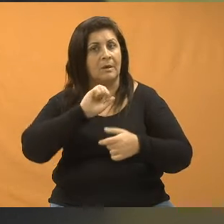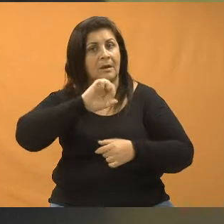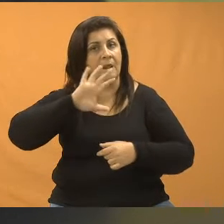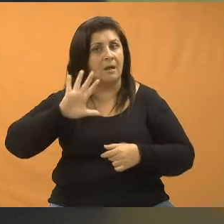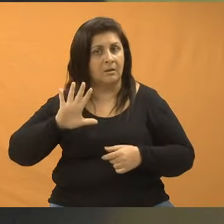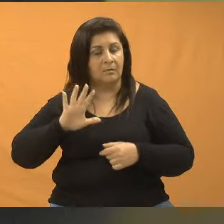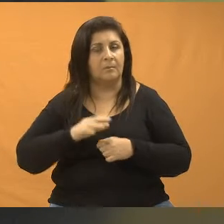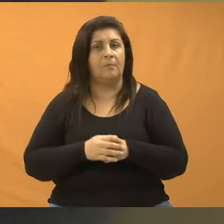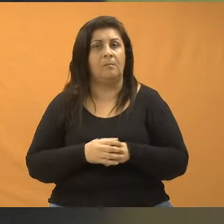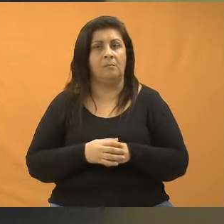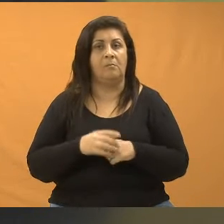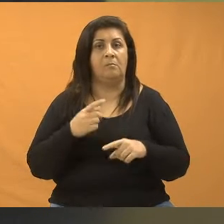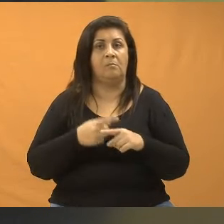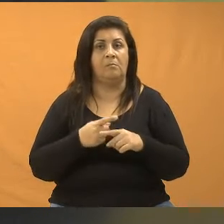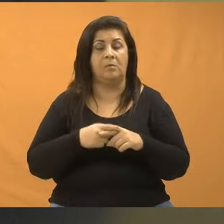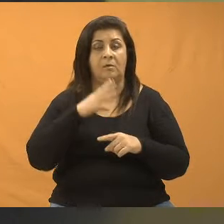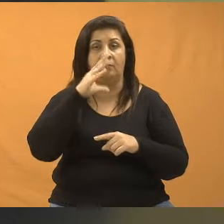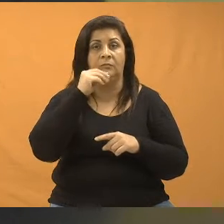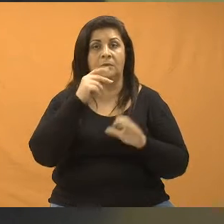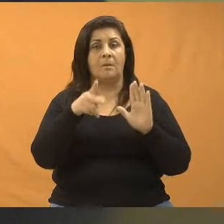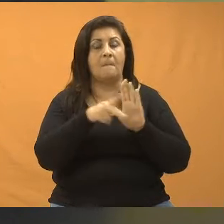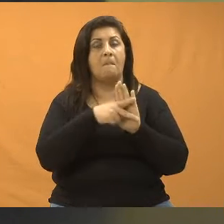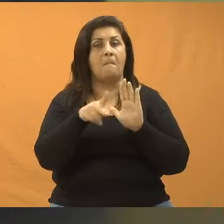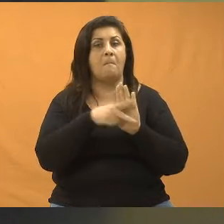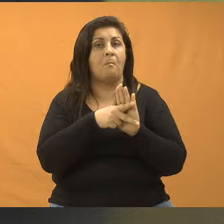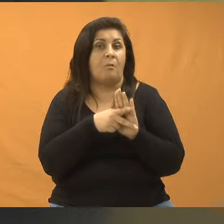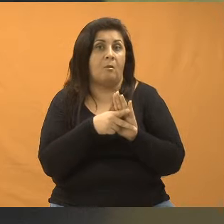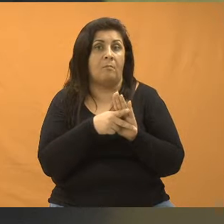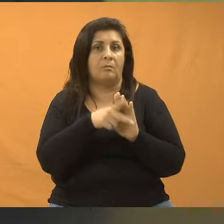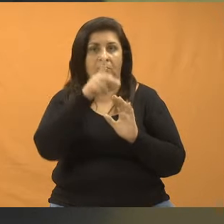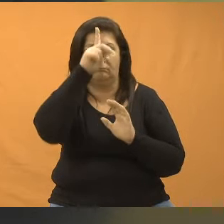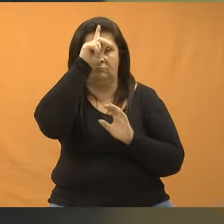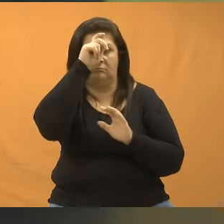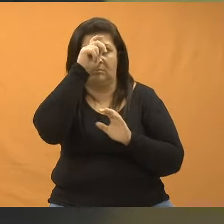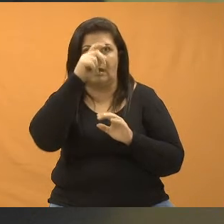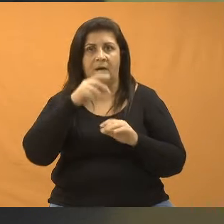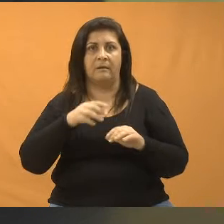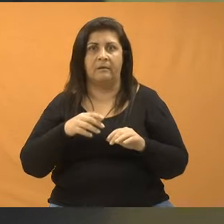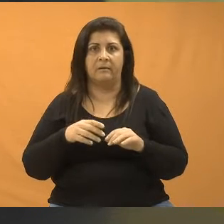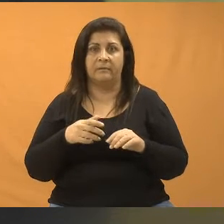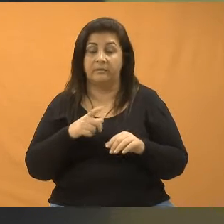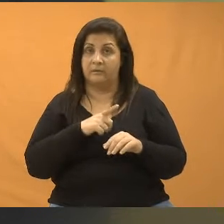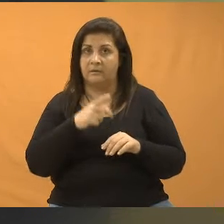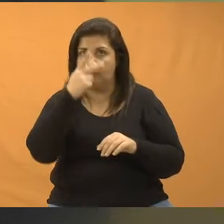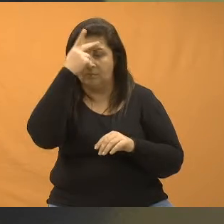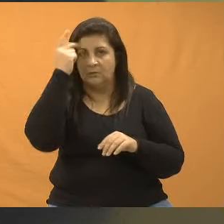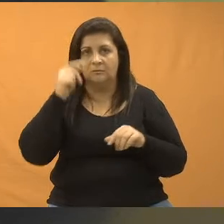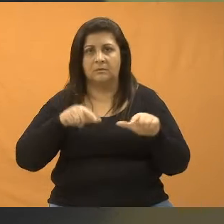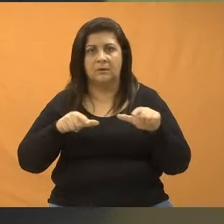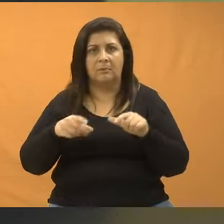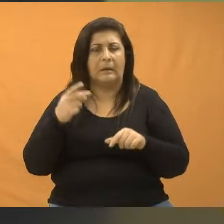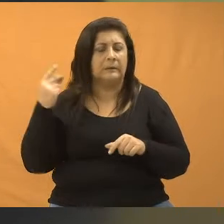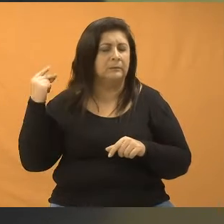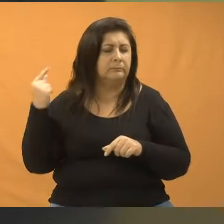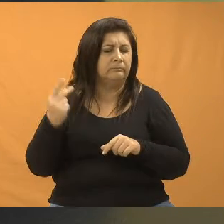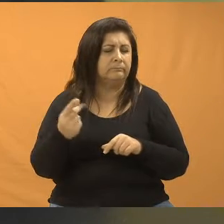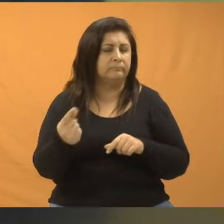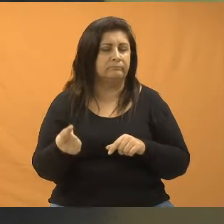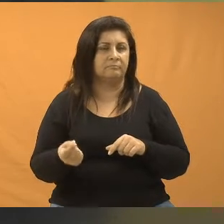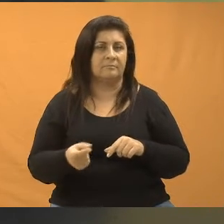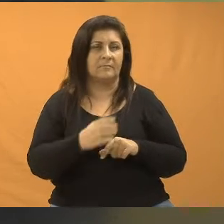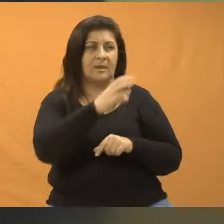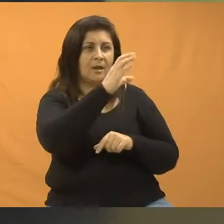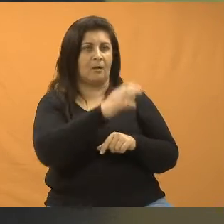funcionários, eles são funcionários da Santa Casa, né? Alguns com vínculos de décadas. Então, a Irmandade não pode